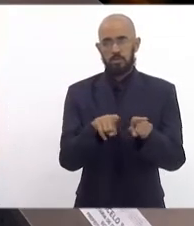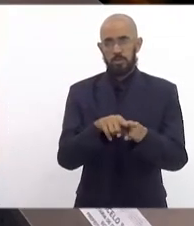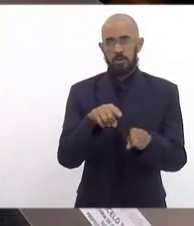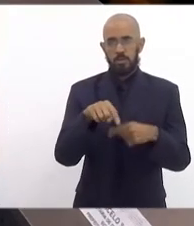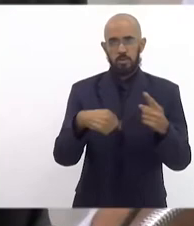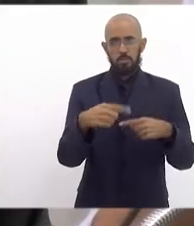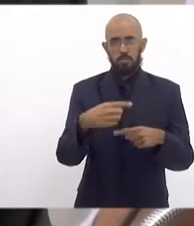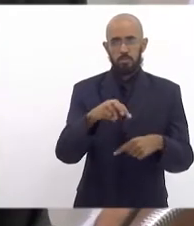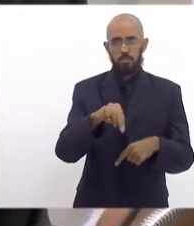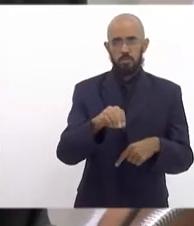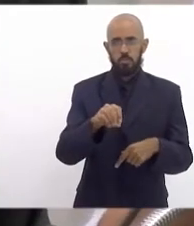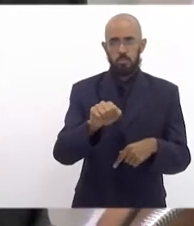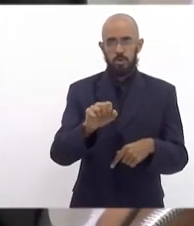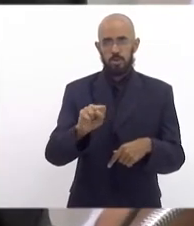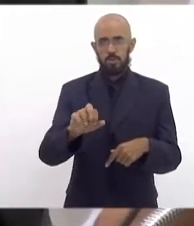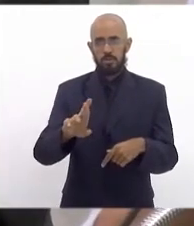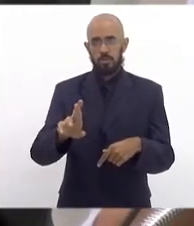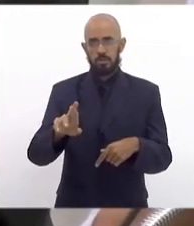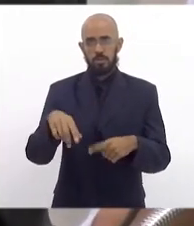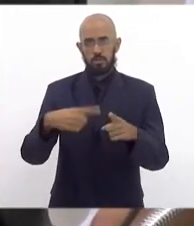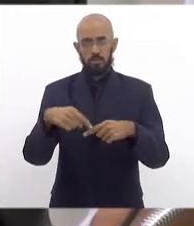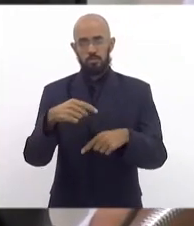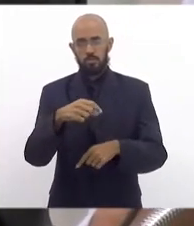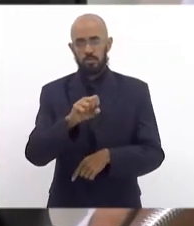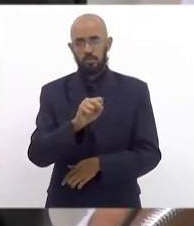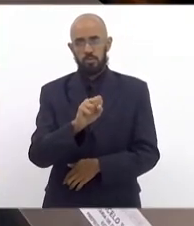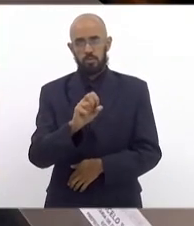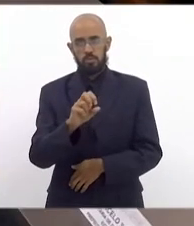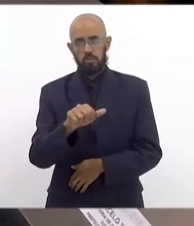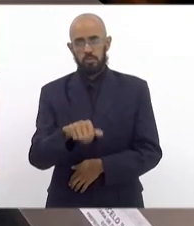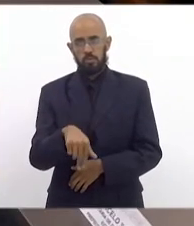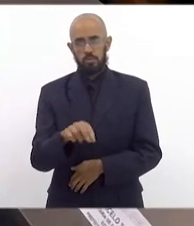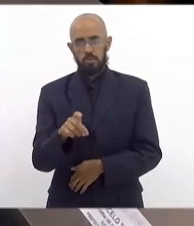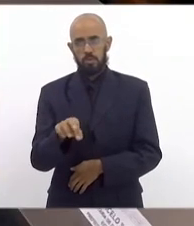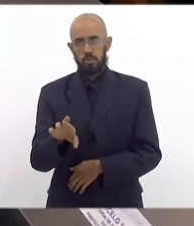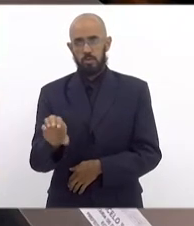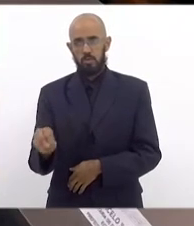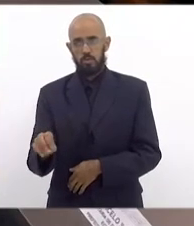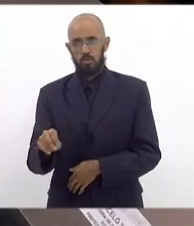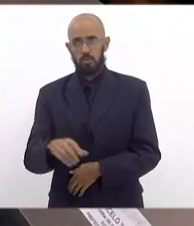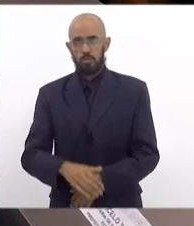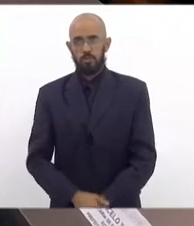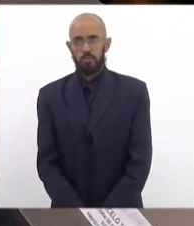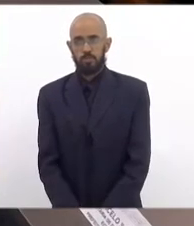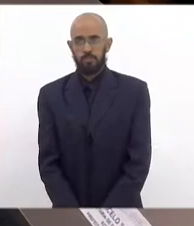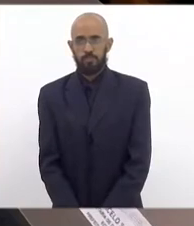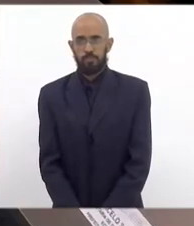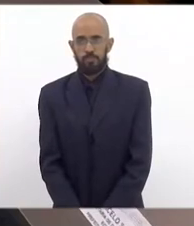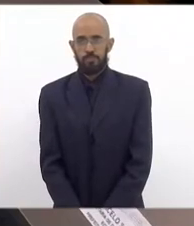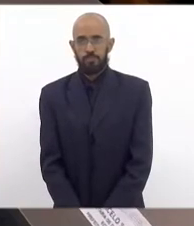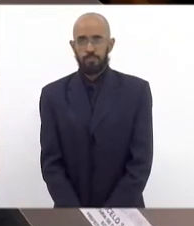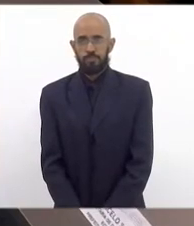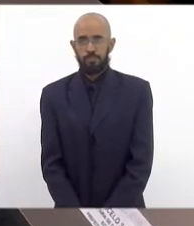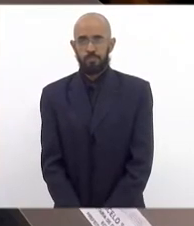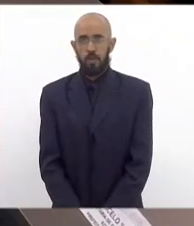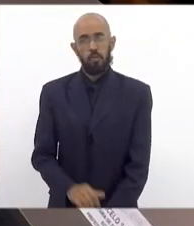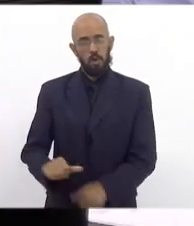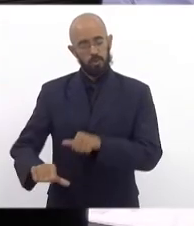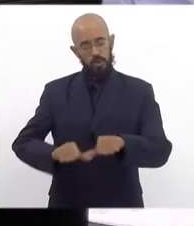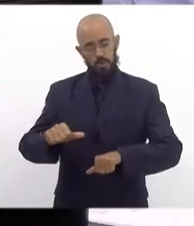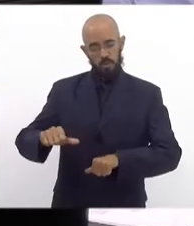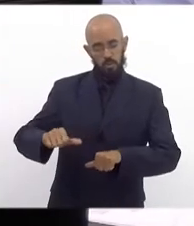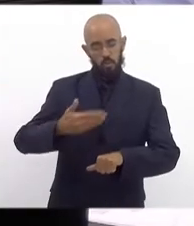Moacir e depois o Sandro e é perfeitamente eu vou alternando o governo